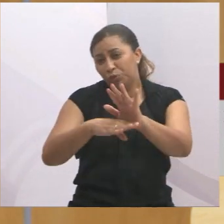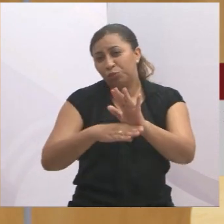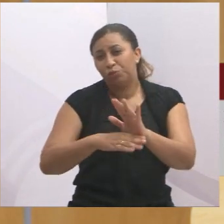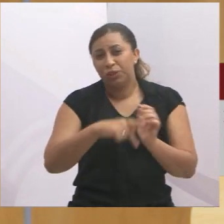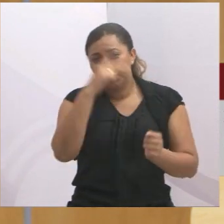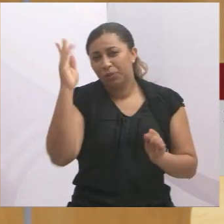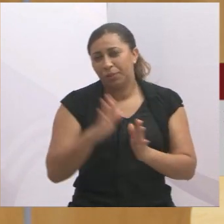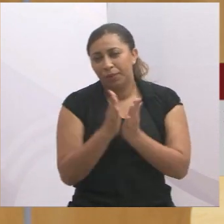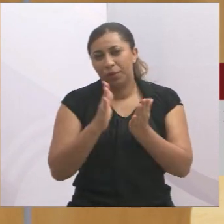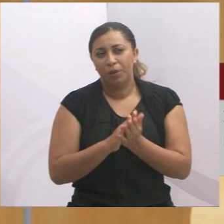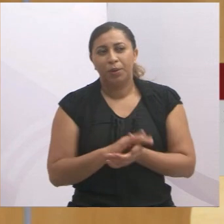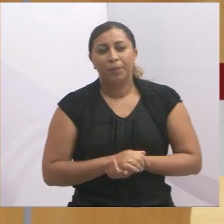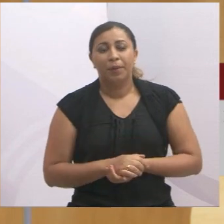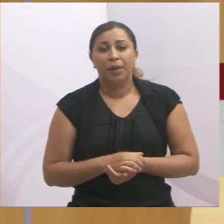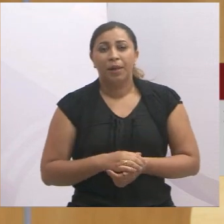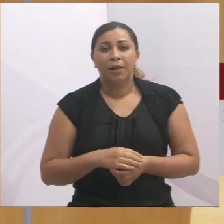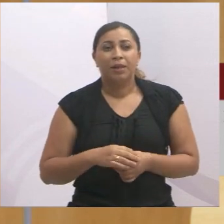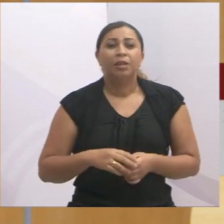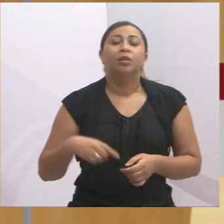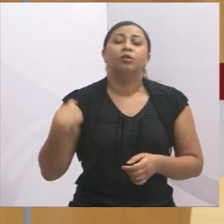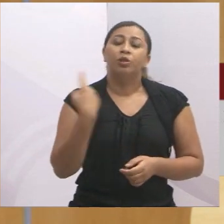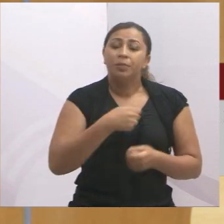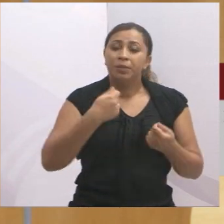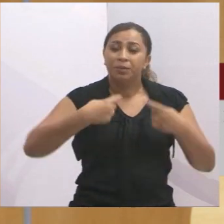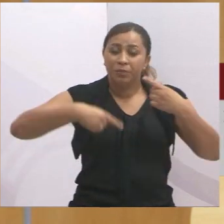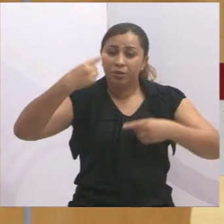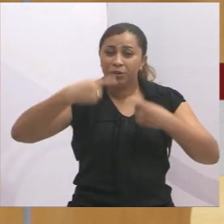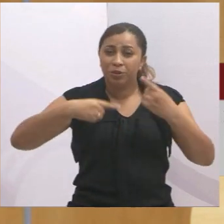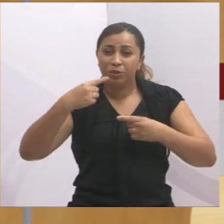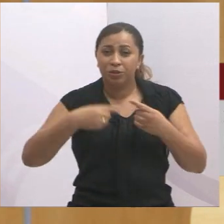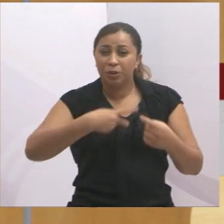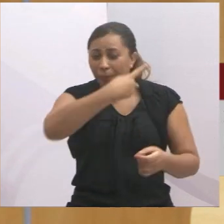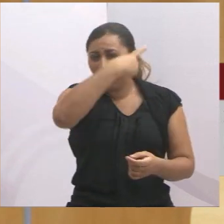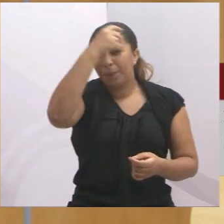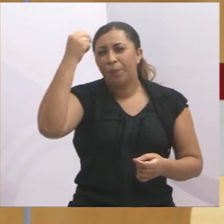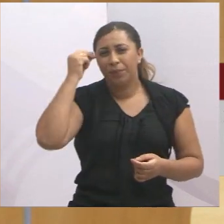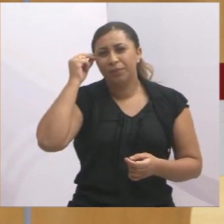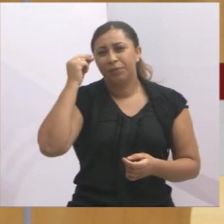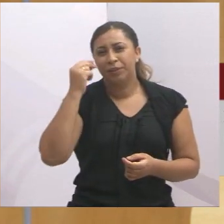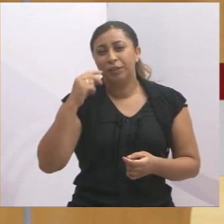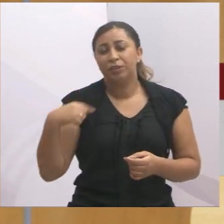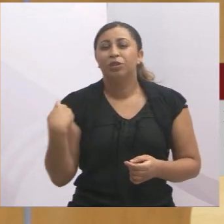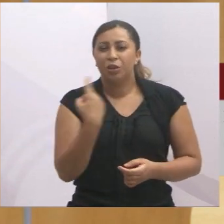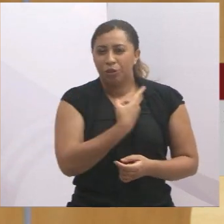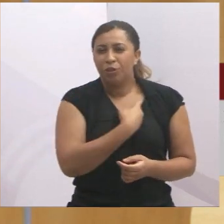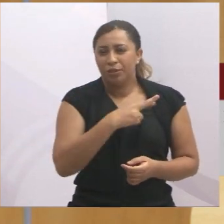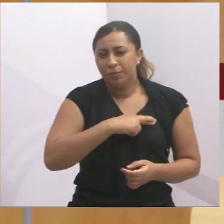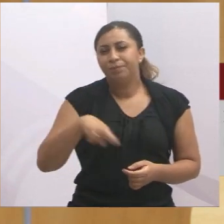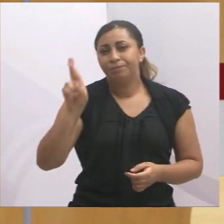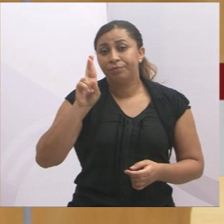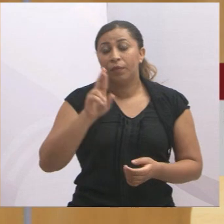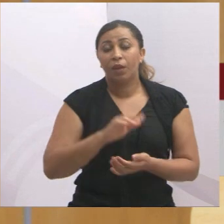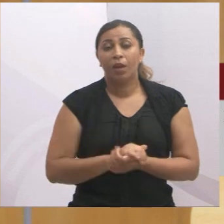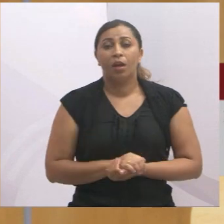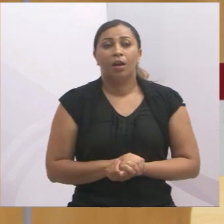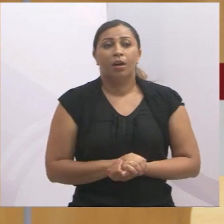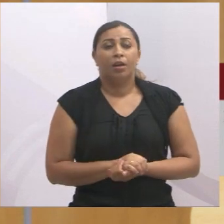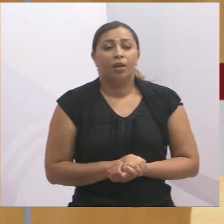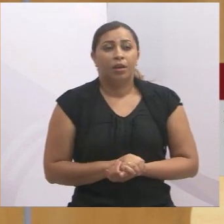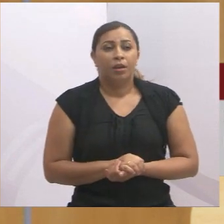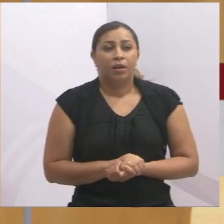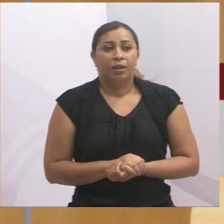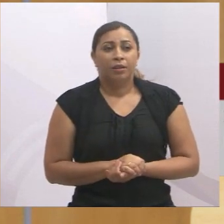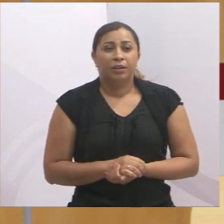de debater a política do município nas nossas religiões. E que esses movimentos,